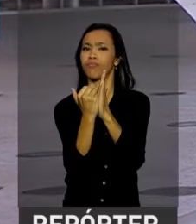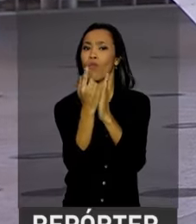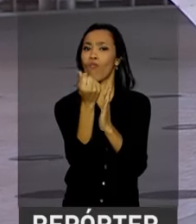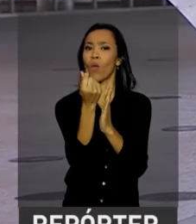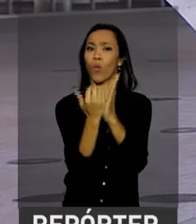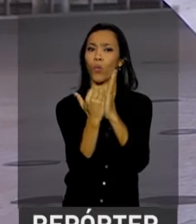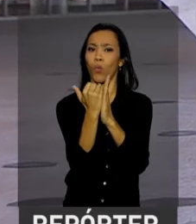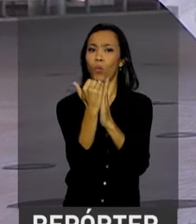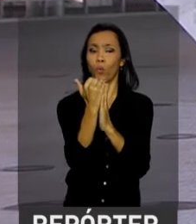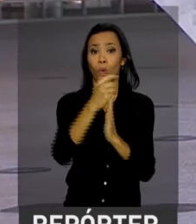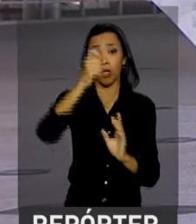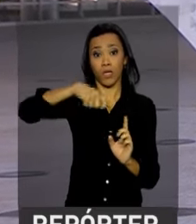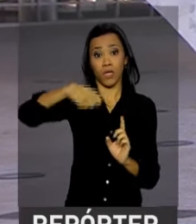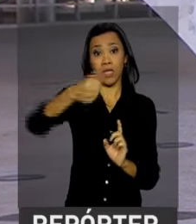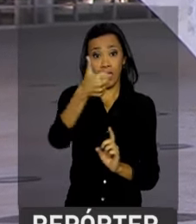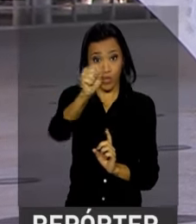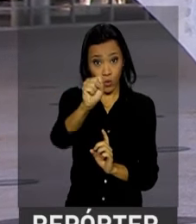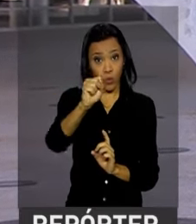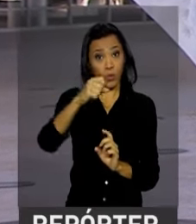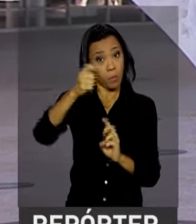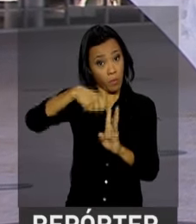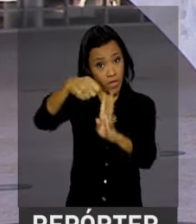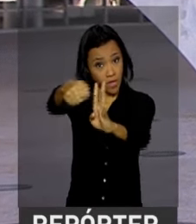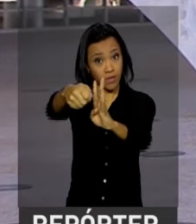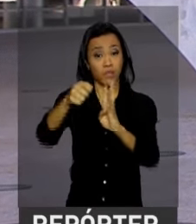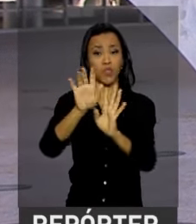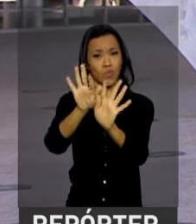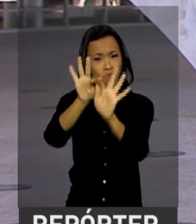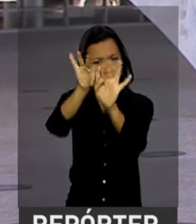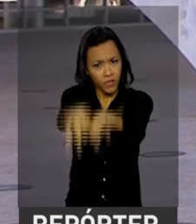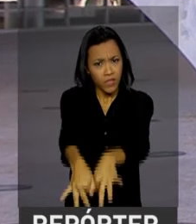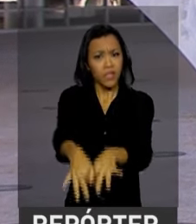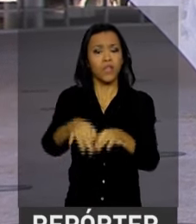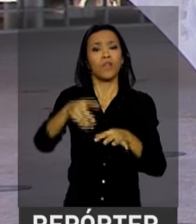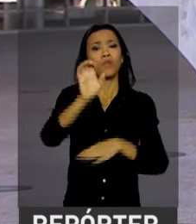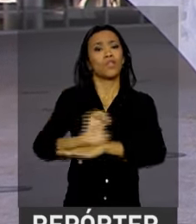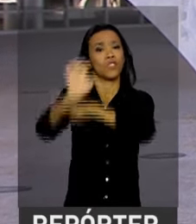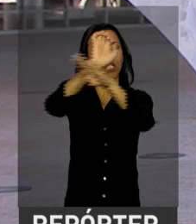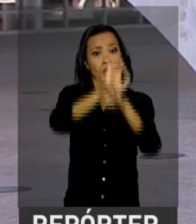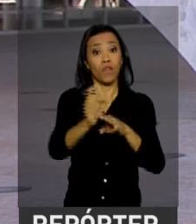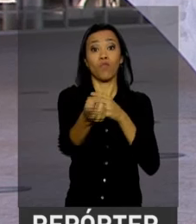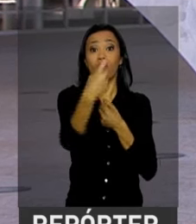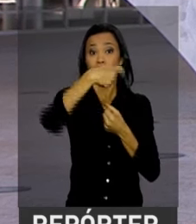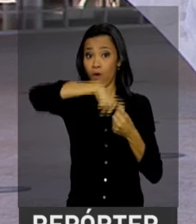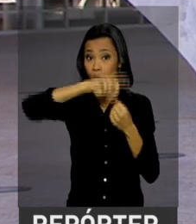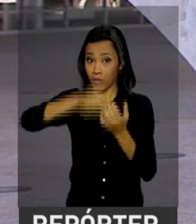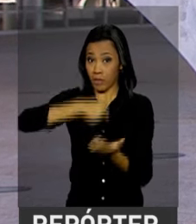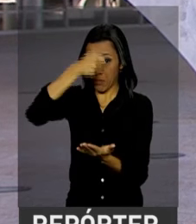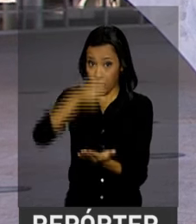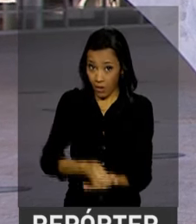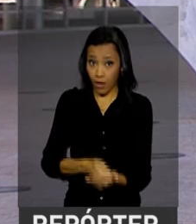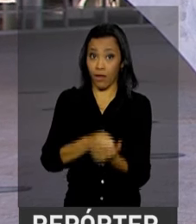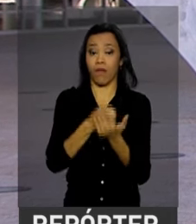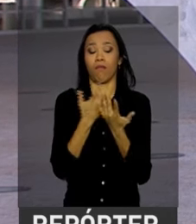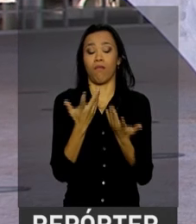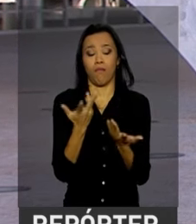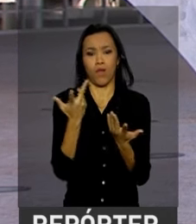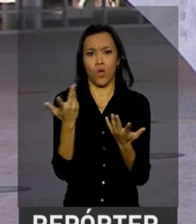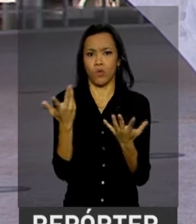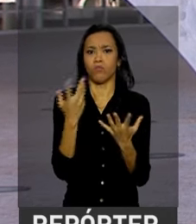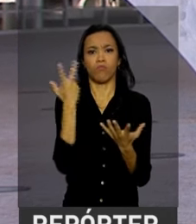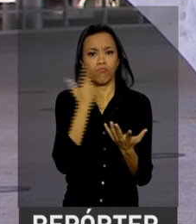de 18 meses, quando ao final desse prazo os estados vão voltar a pagar a parcela cheia. Esse acordo